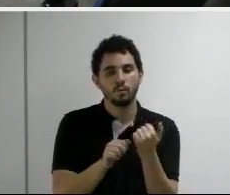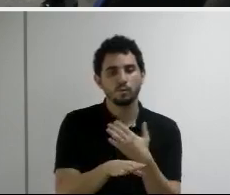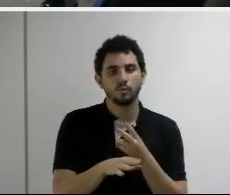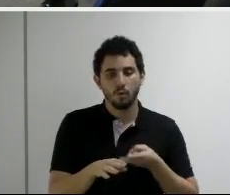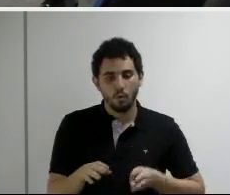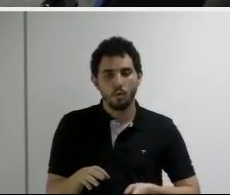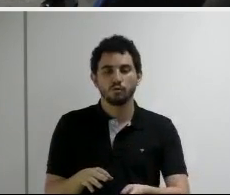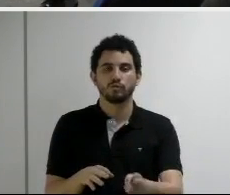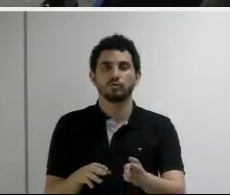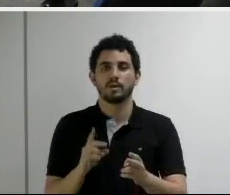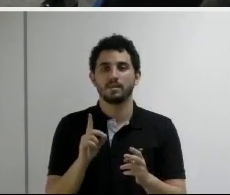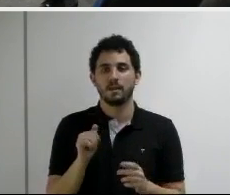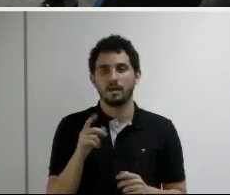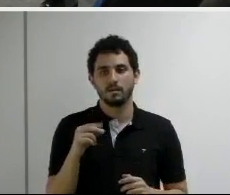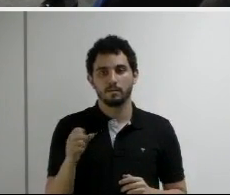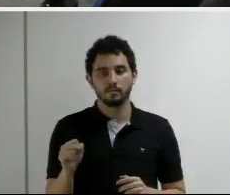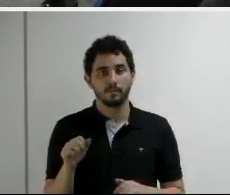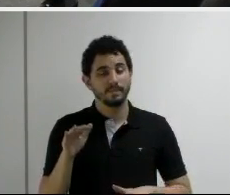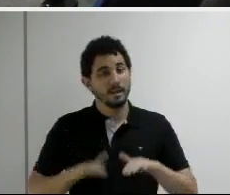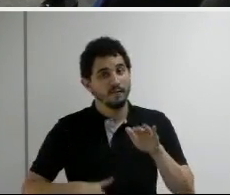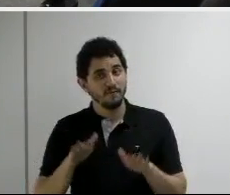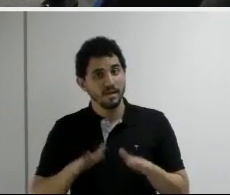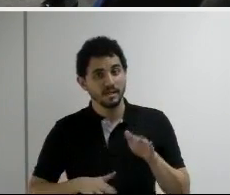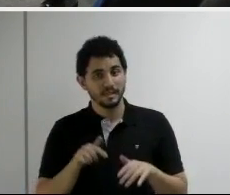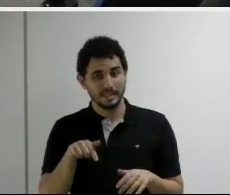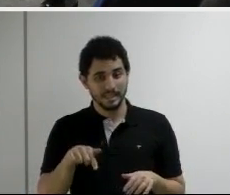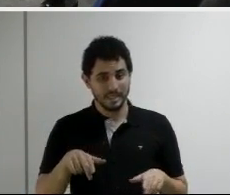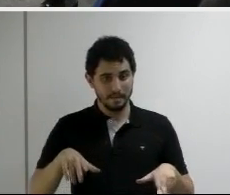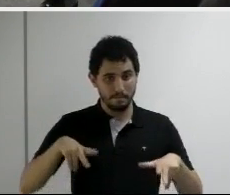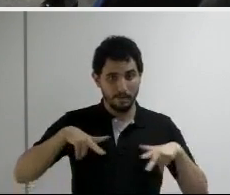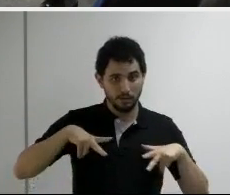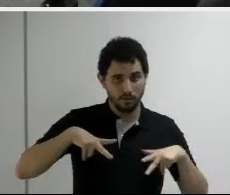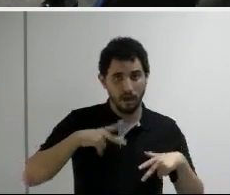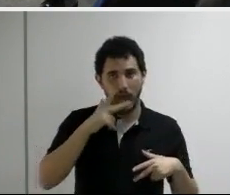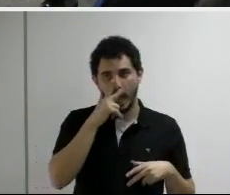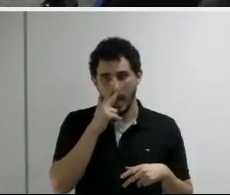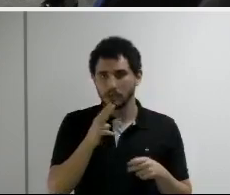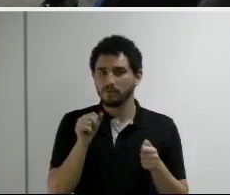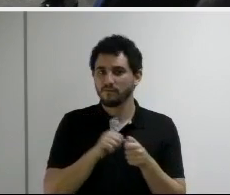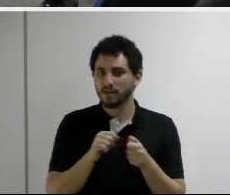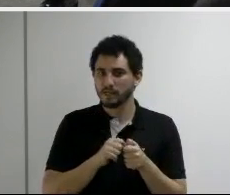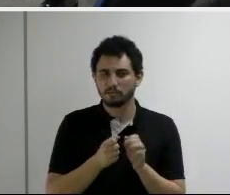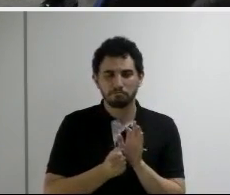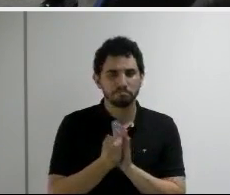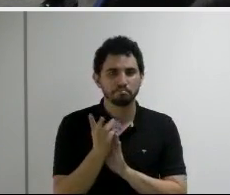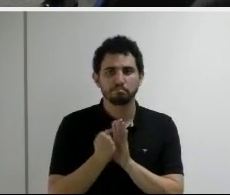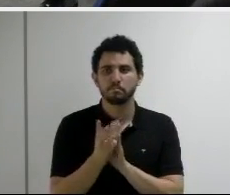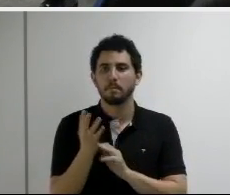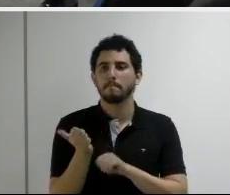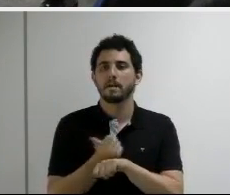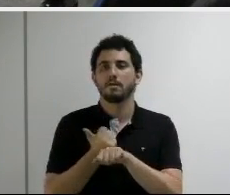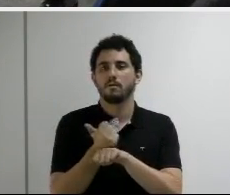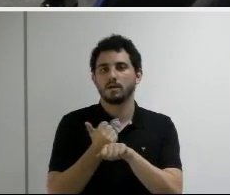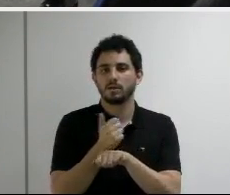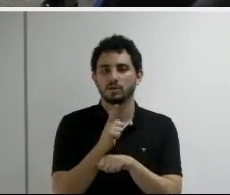de dados. E talvez neste particular, acho que nós fizemos inúmeras melhorias na